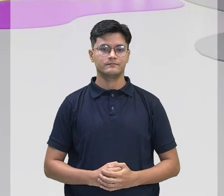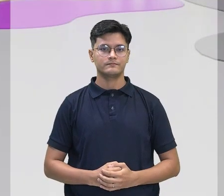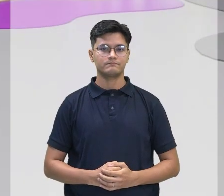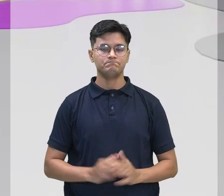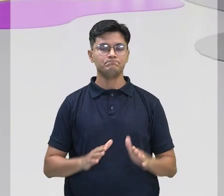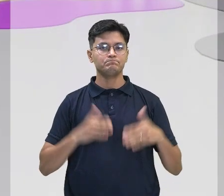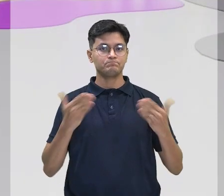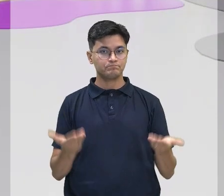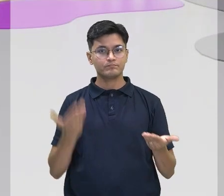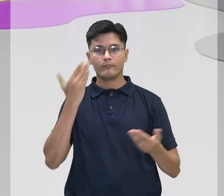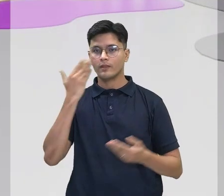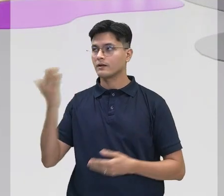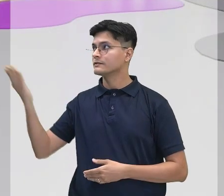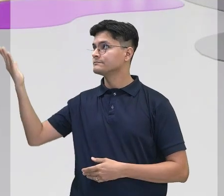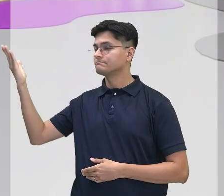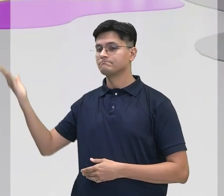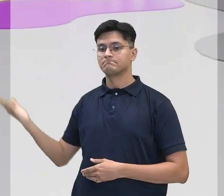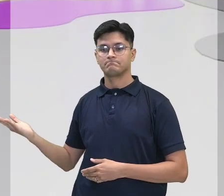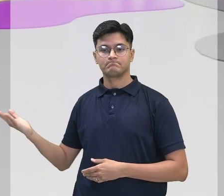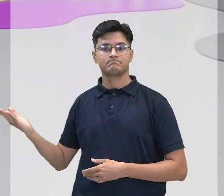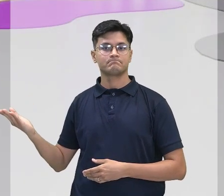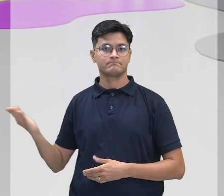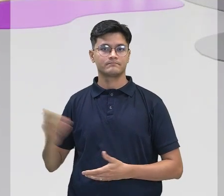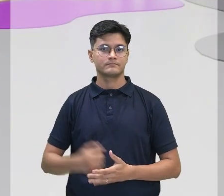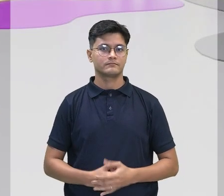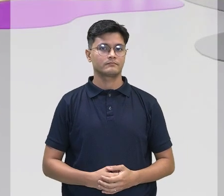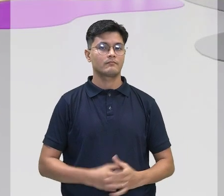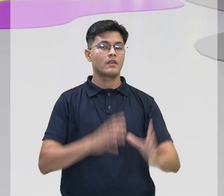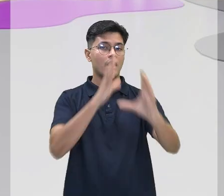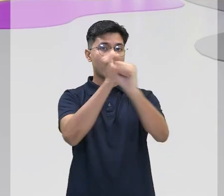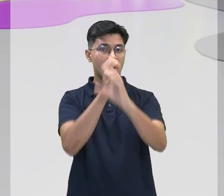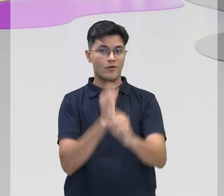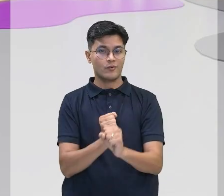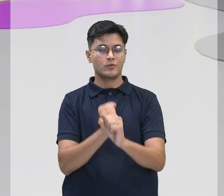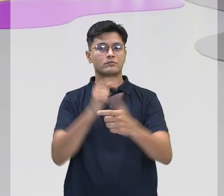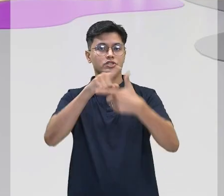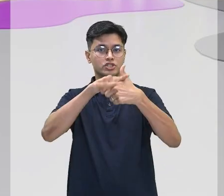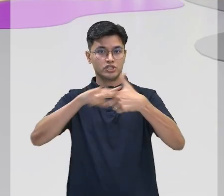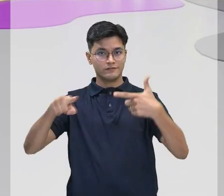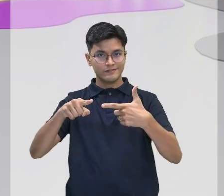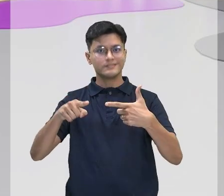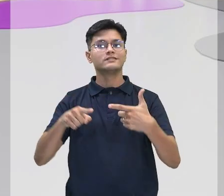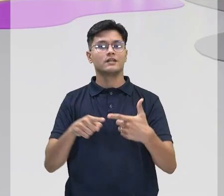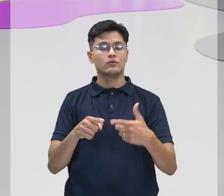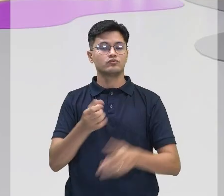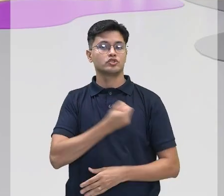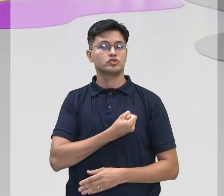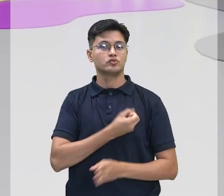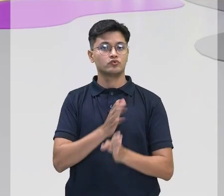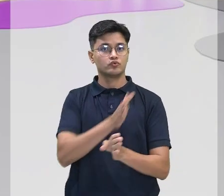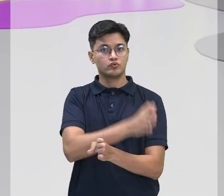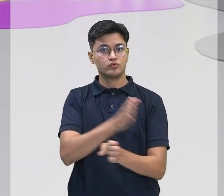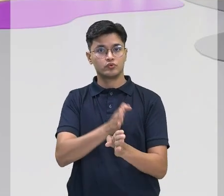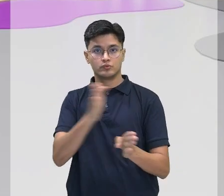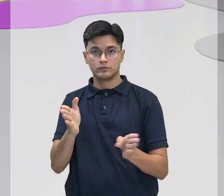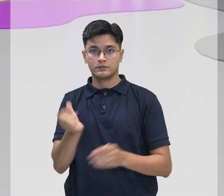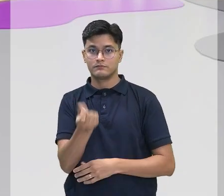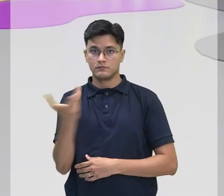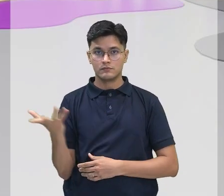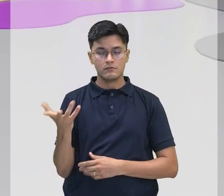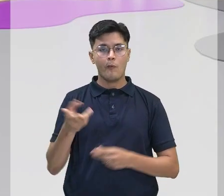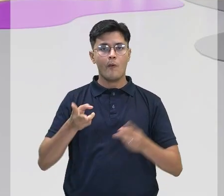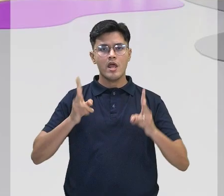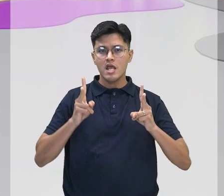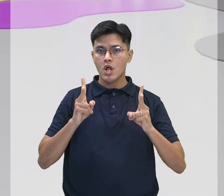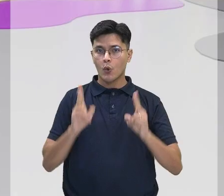Muito bem, então a divisão de números inteiros, ela vai seguir a regra da divisão dos